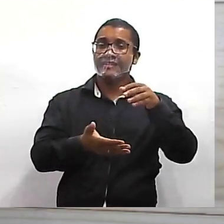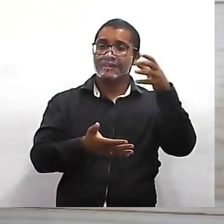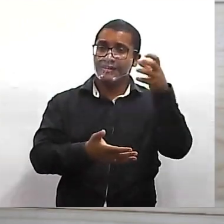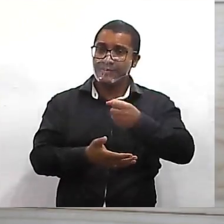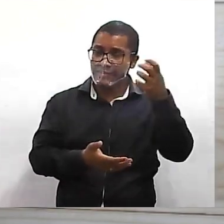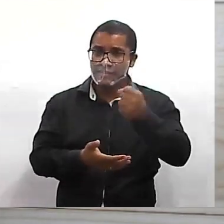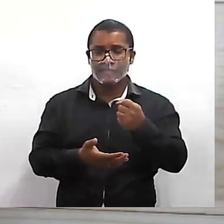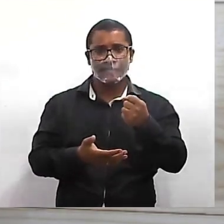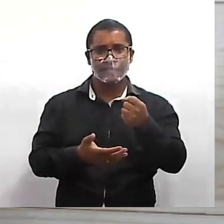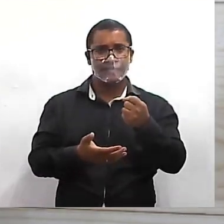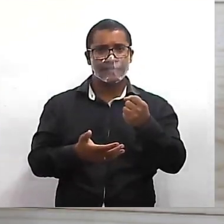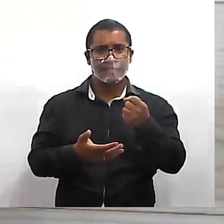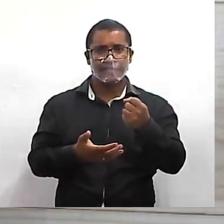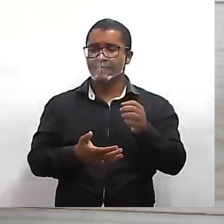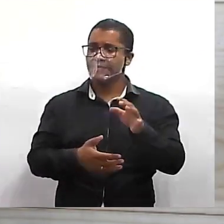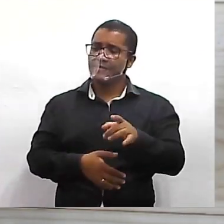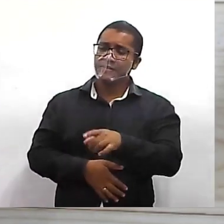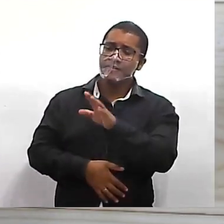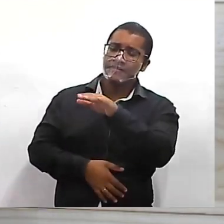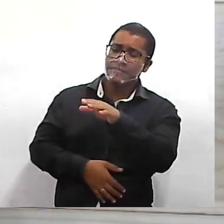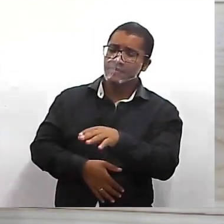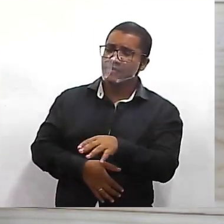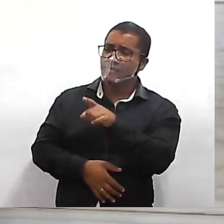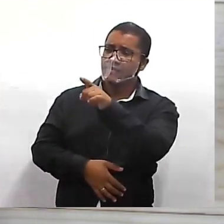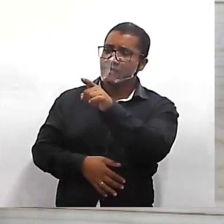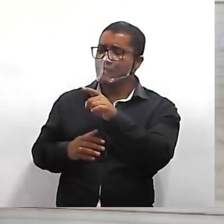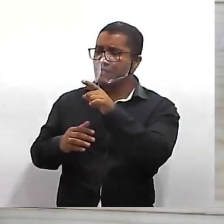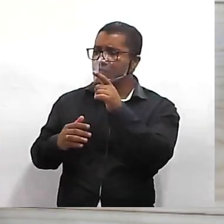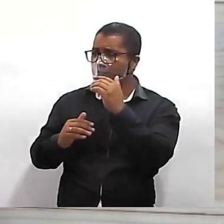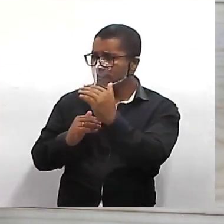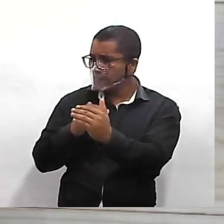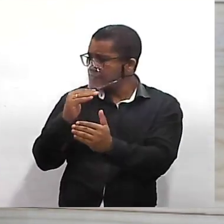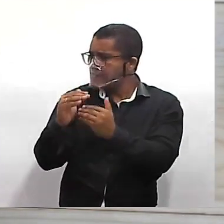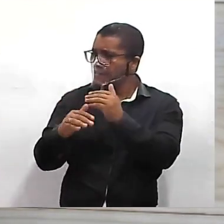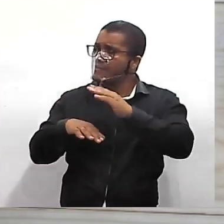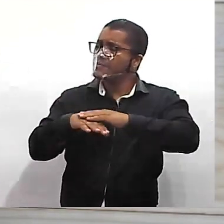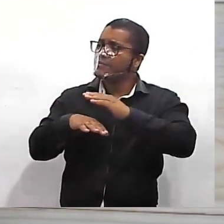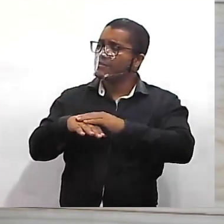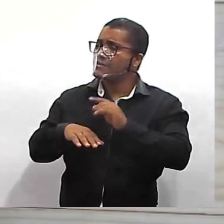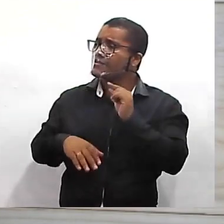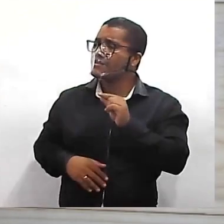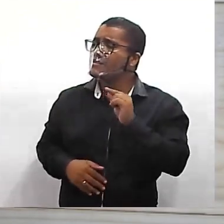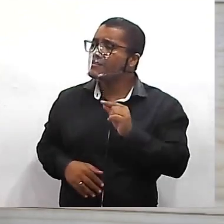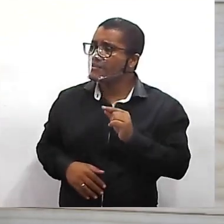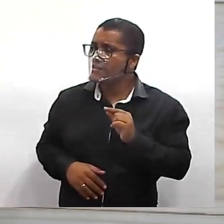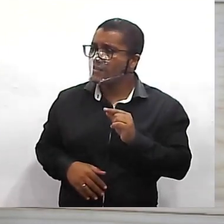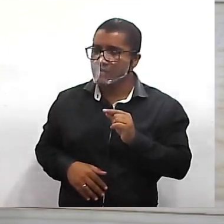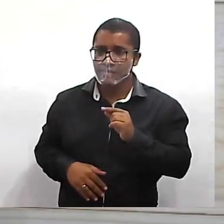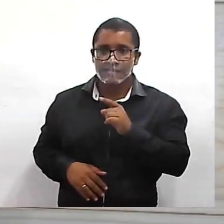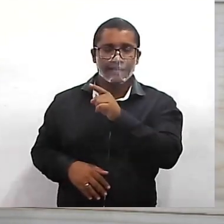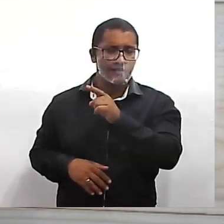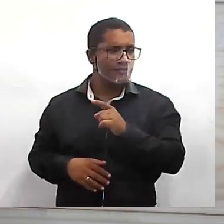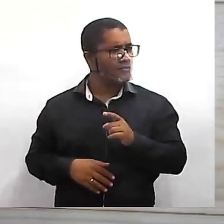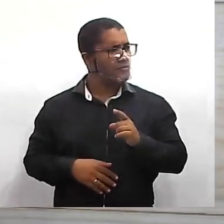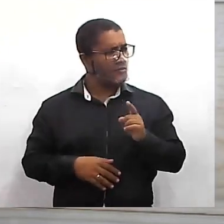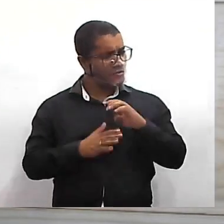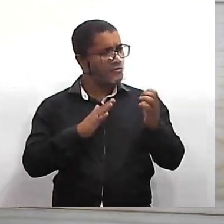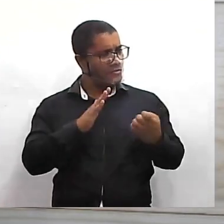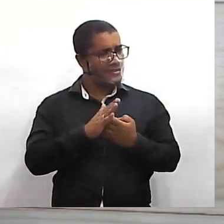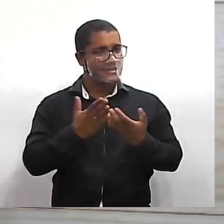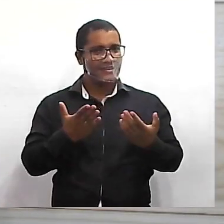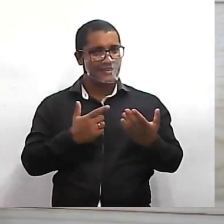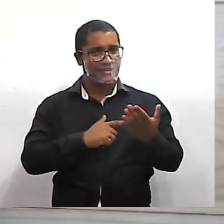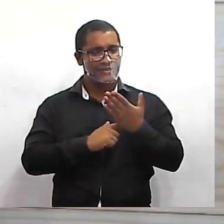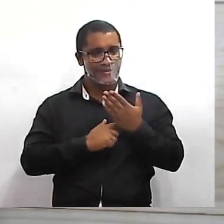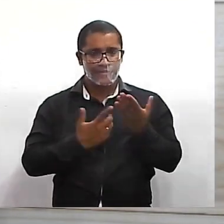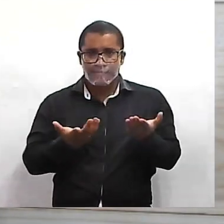era responsável pelo seu conhecimento, pelo seu desenvolvimento, ele vai dizer que era a empresa. Hoje a gente sabe que não. Se você está aqui